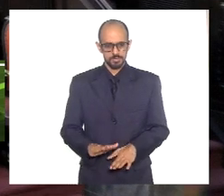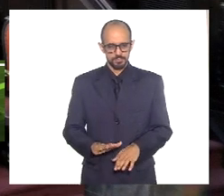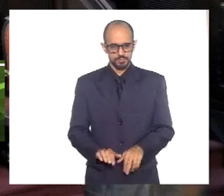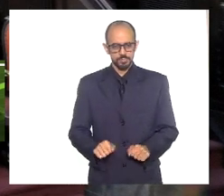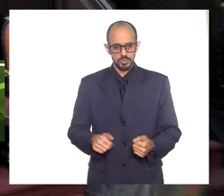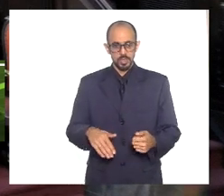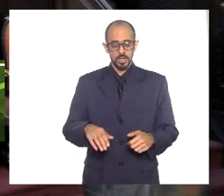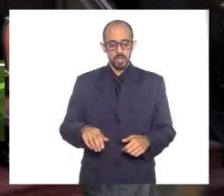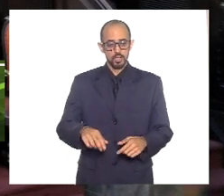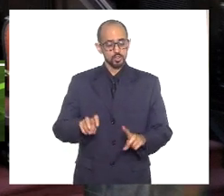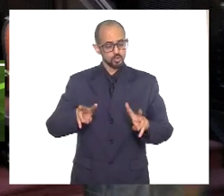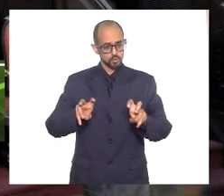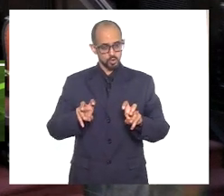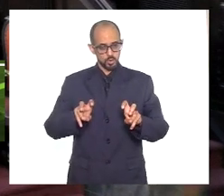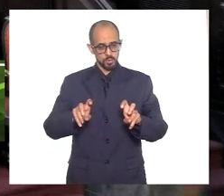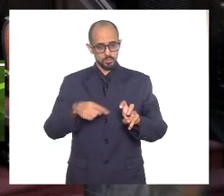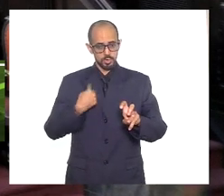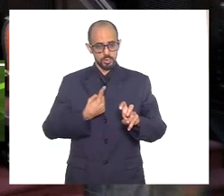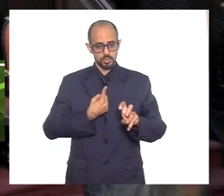aos nossos